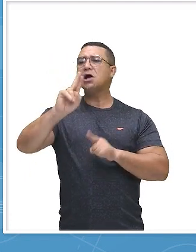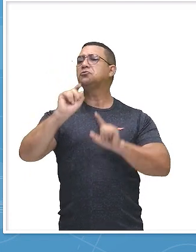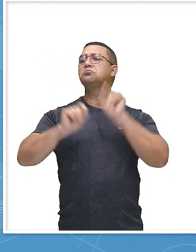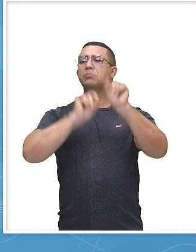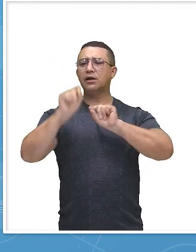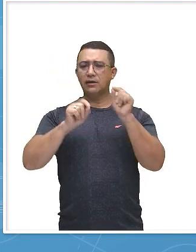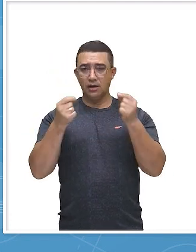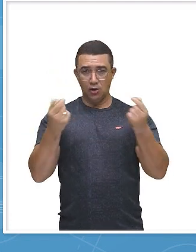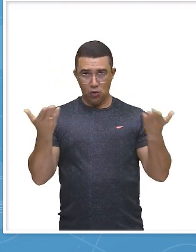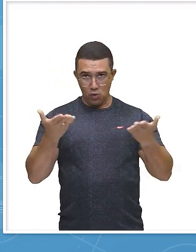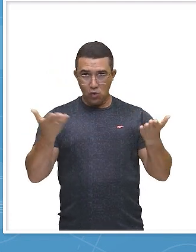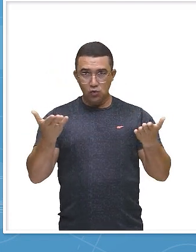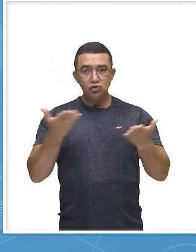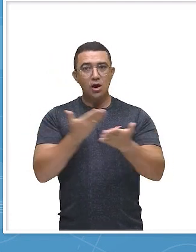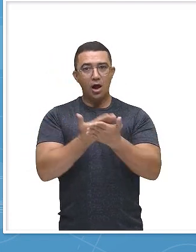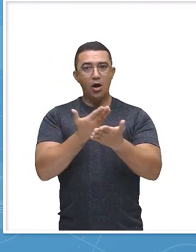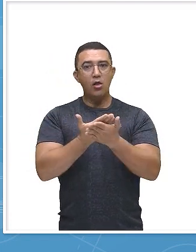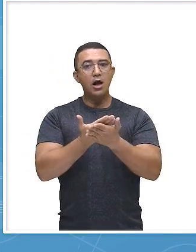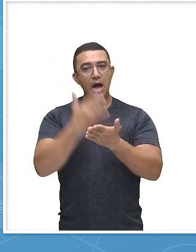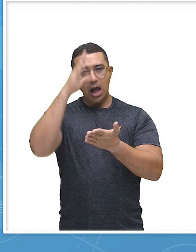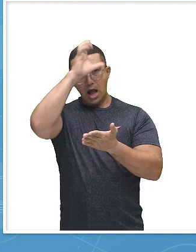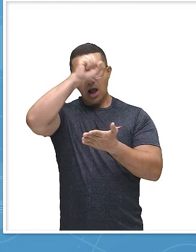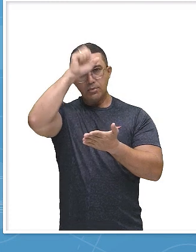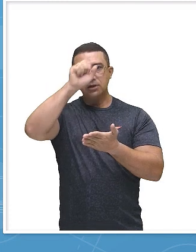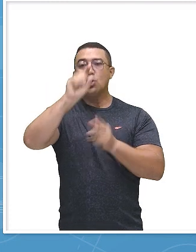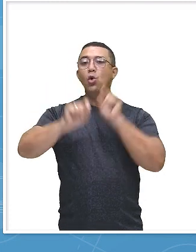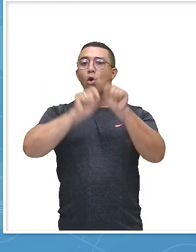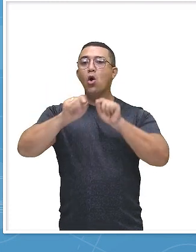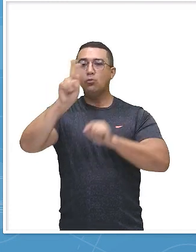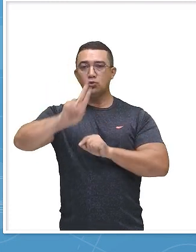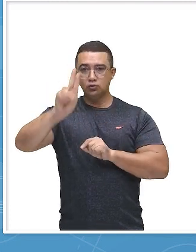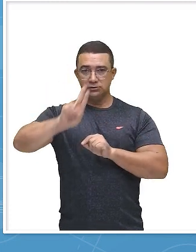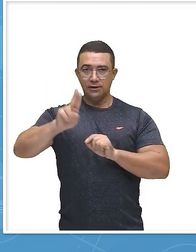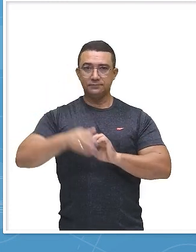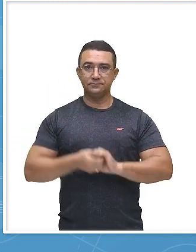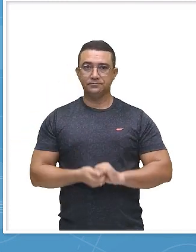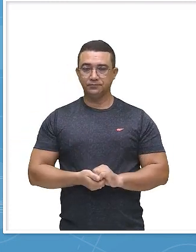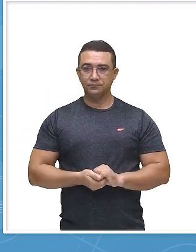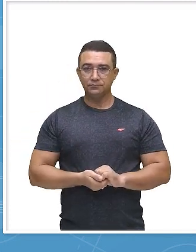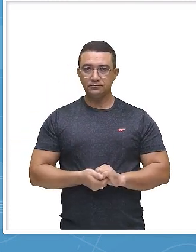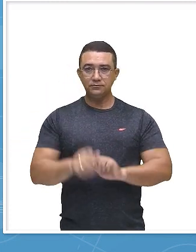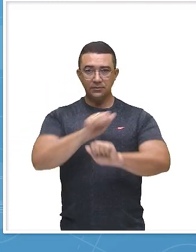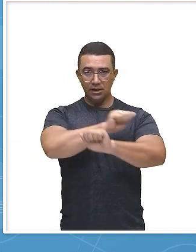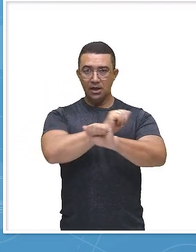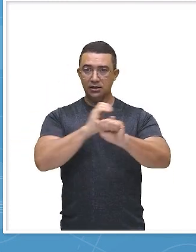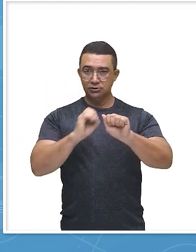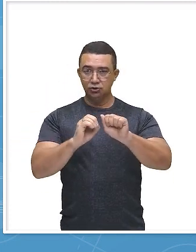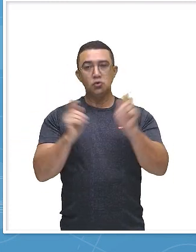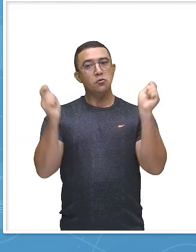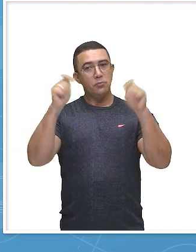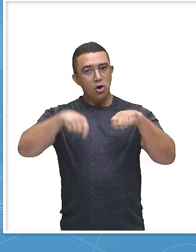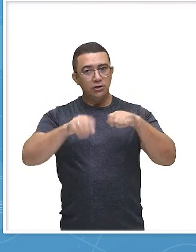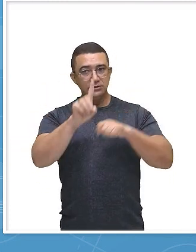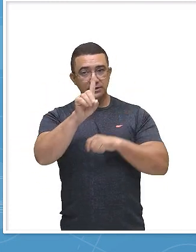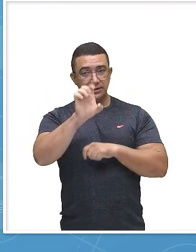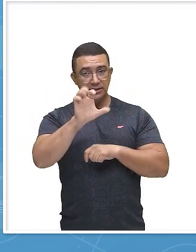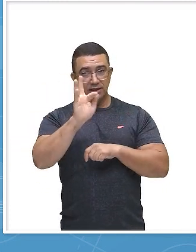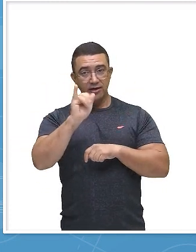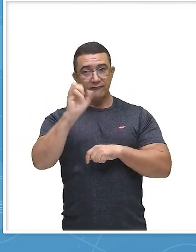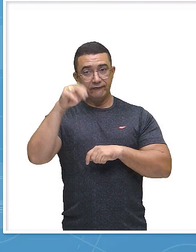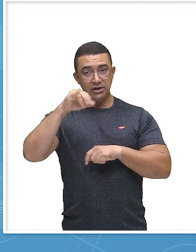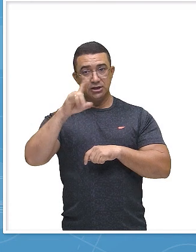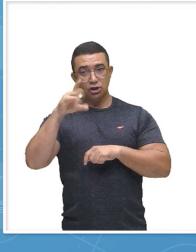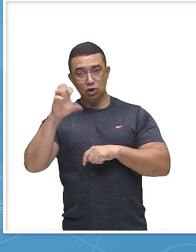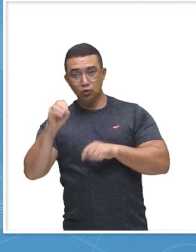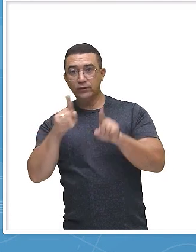hoje, vai aprender como empregá-lo. Vamos então. O artigo, né, que pode ser definido ou indefinido, ele está